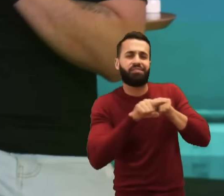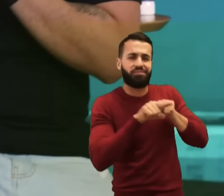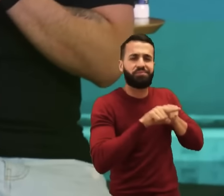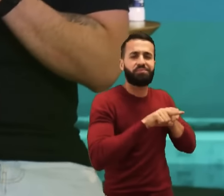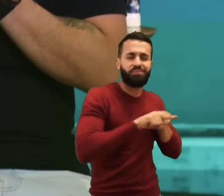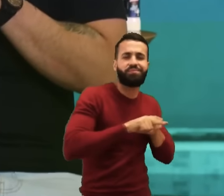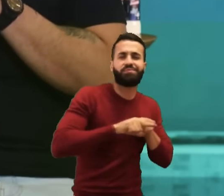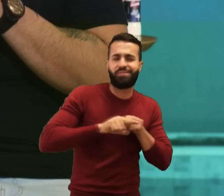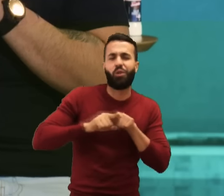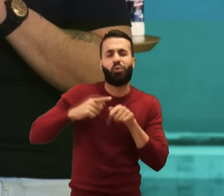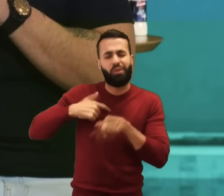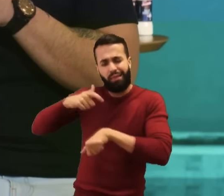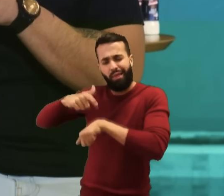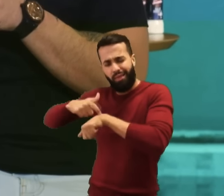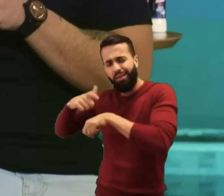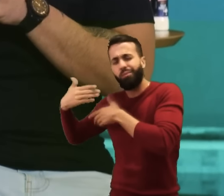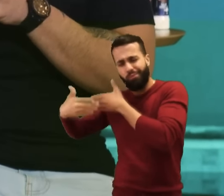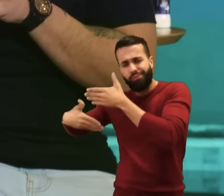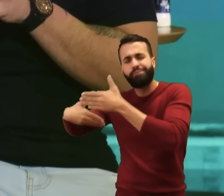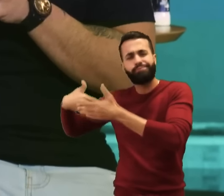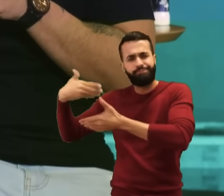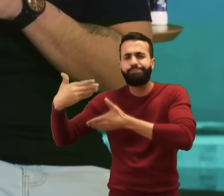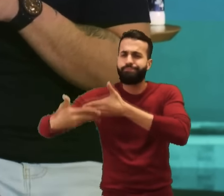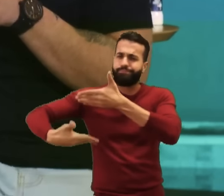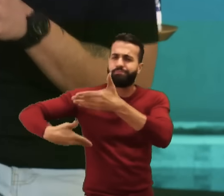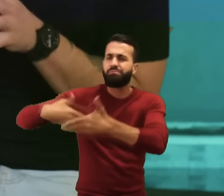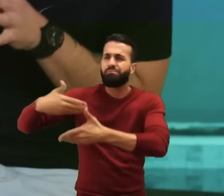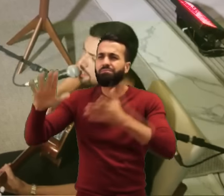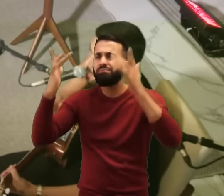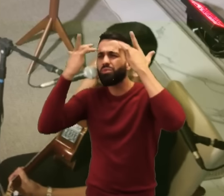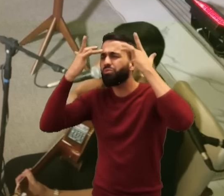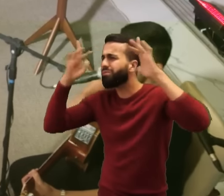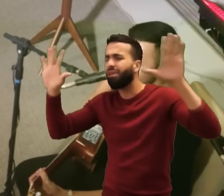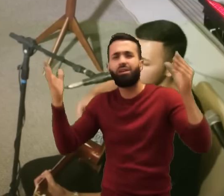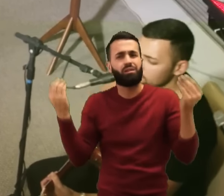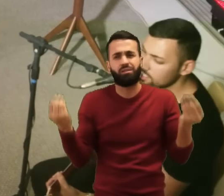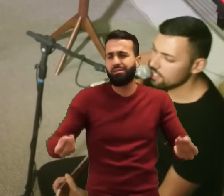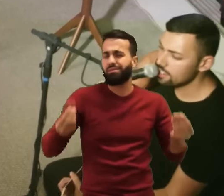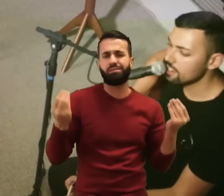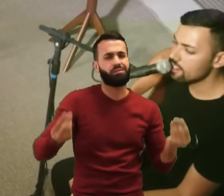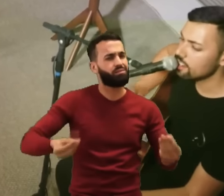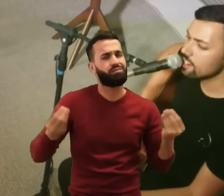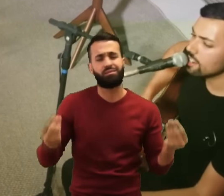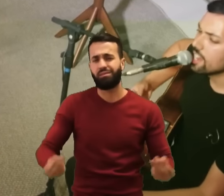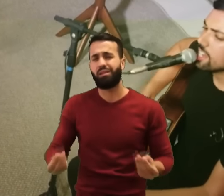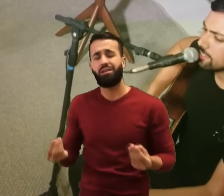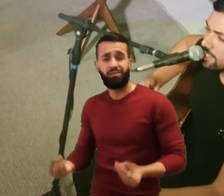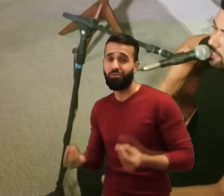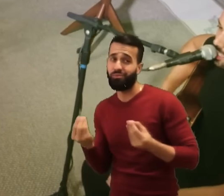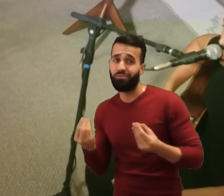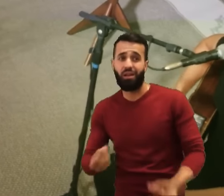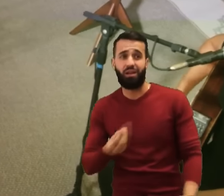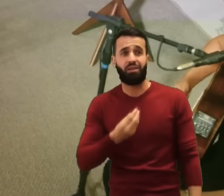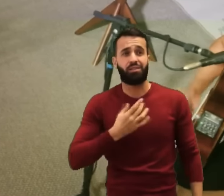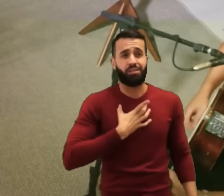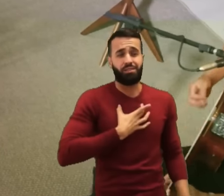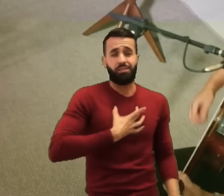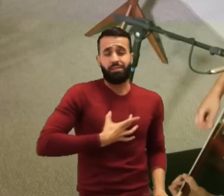voltar. E vai passando o tempo e eu não sei me controlar. Não